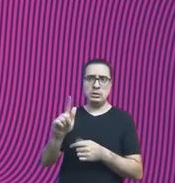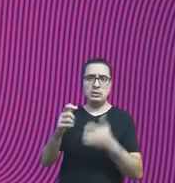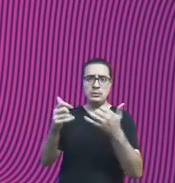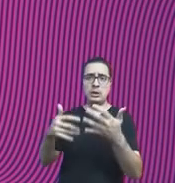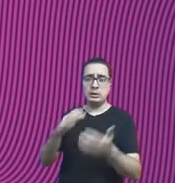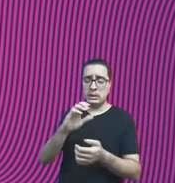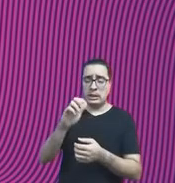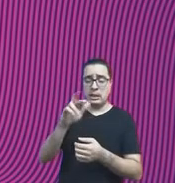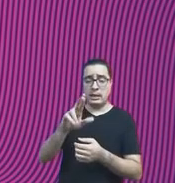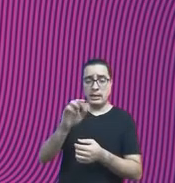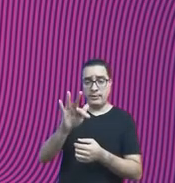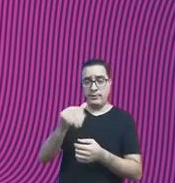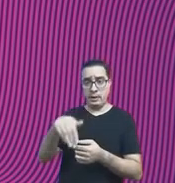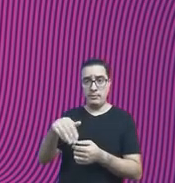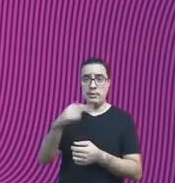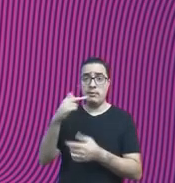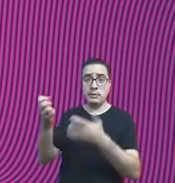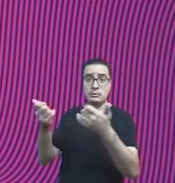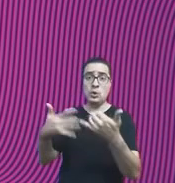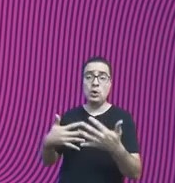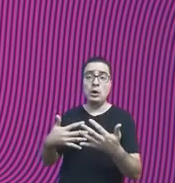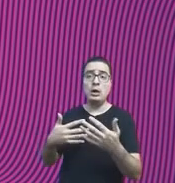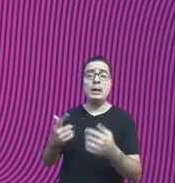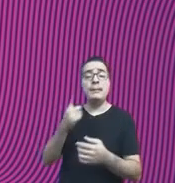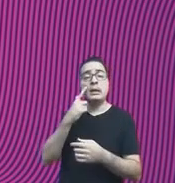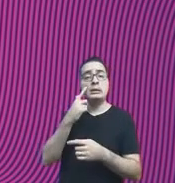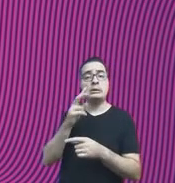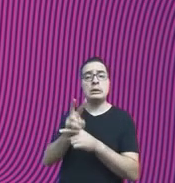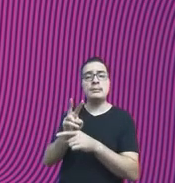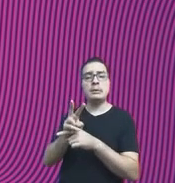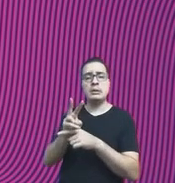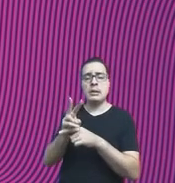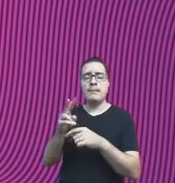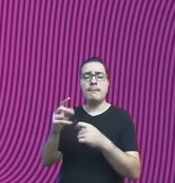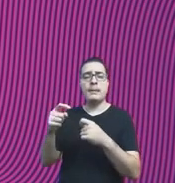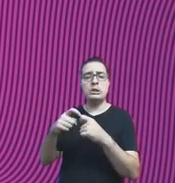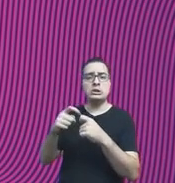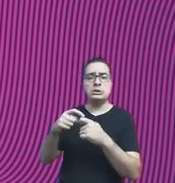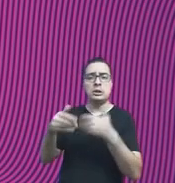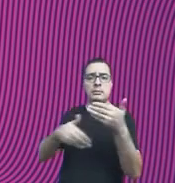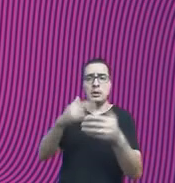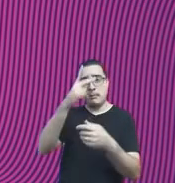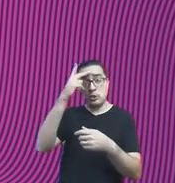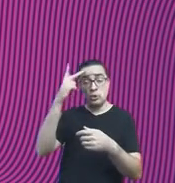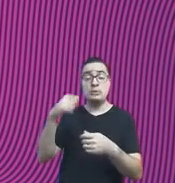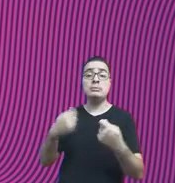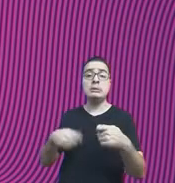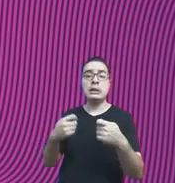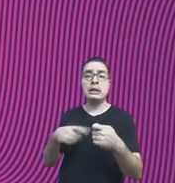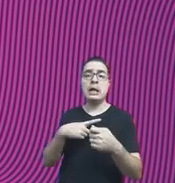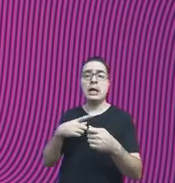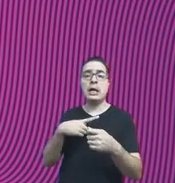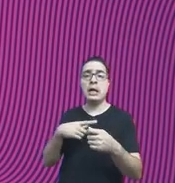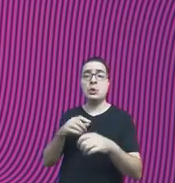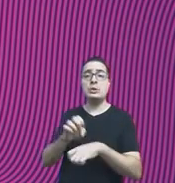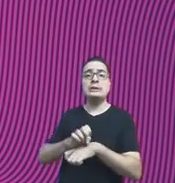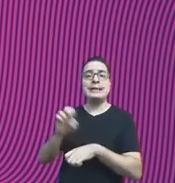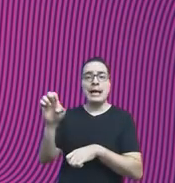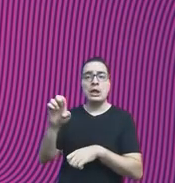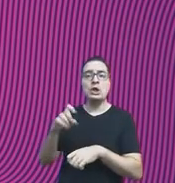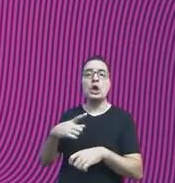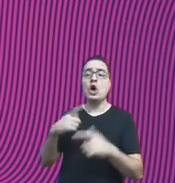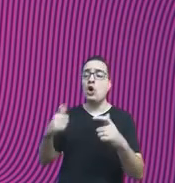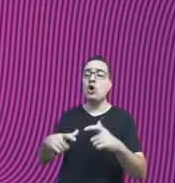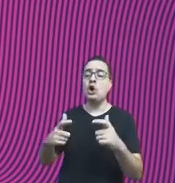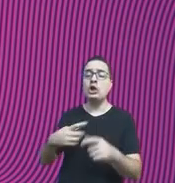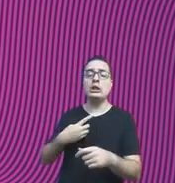que a gente já imaginava, né? Para prestar serviço de telemedicina, a pessoa tem que estar registrada no estado em que está localizado o paciente.